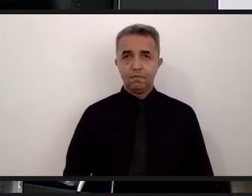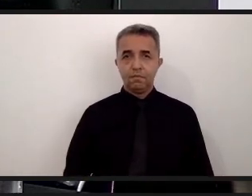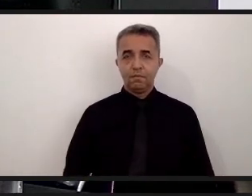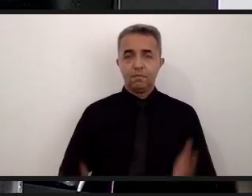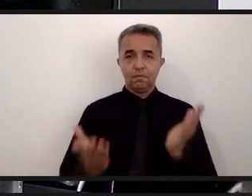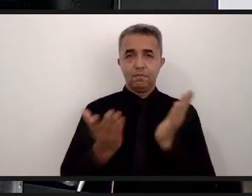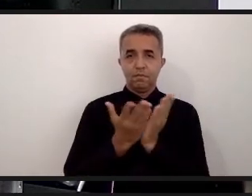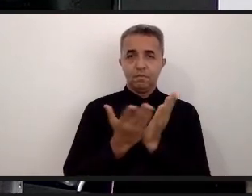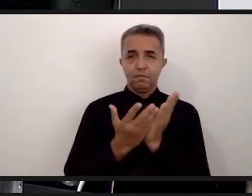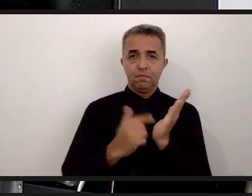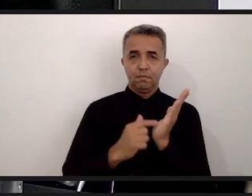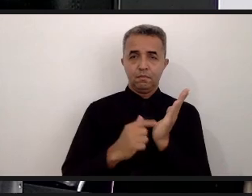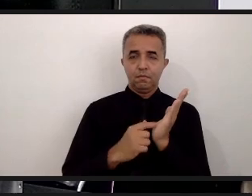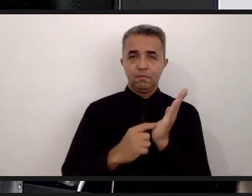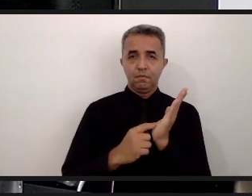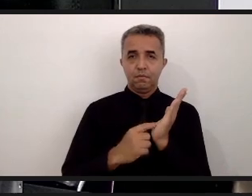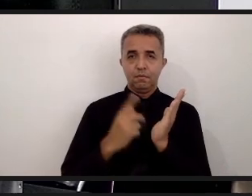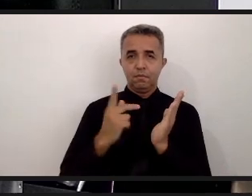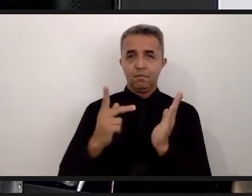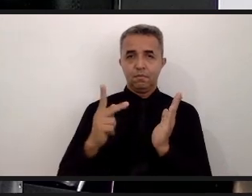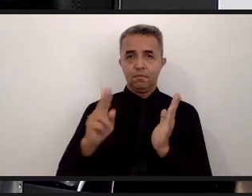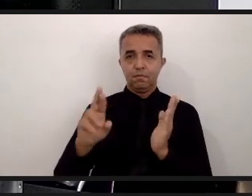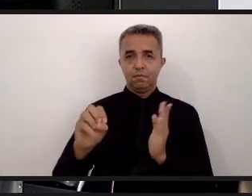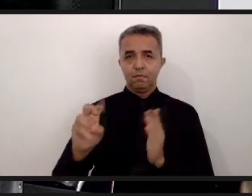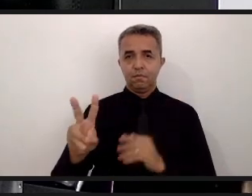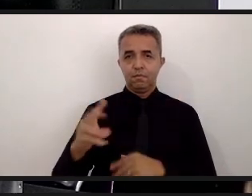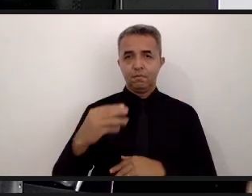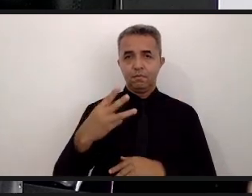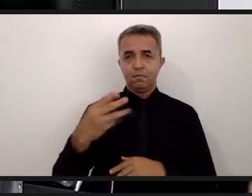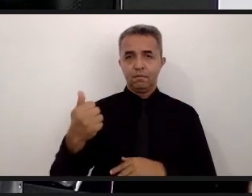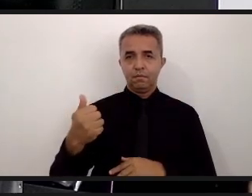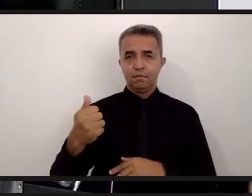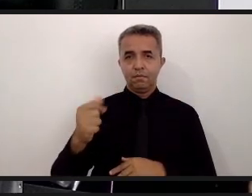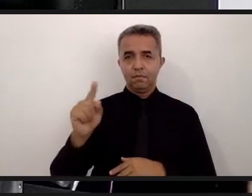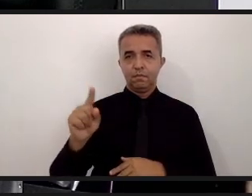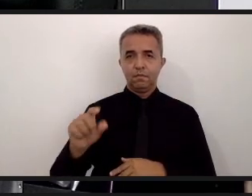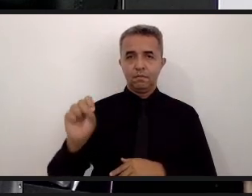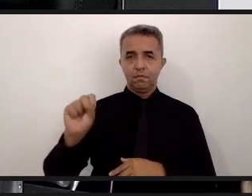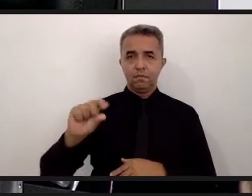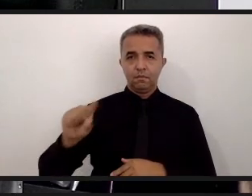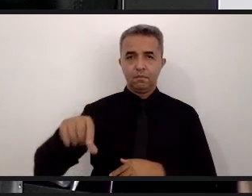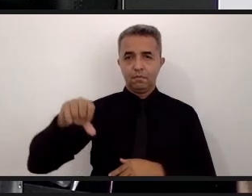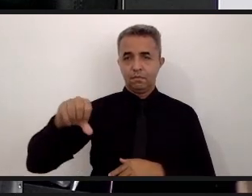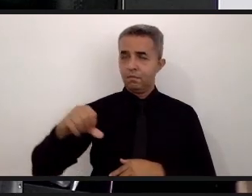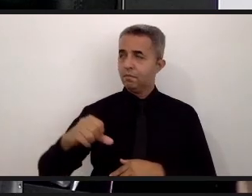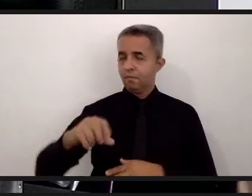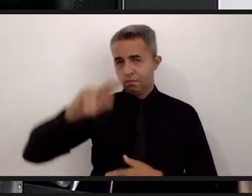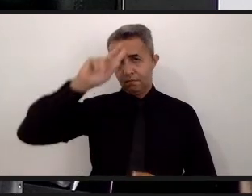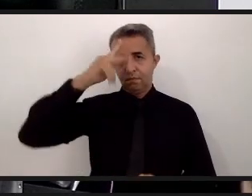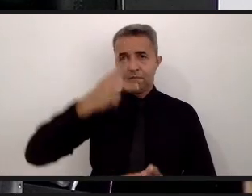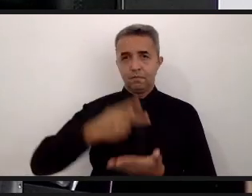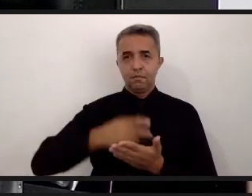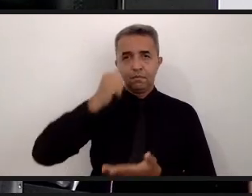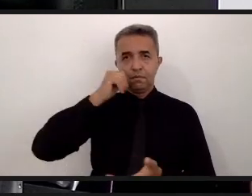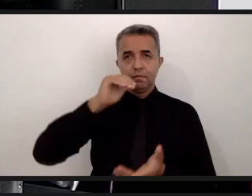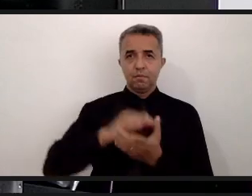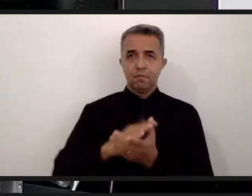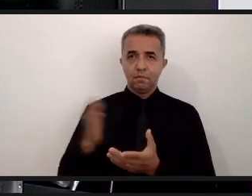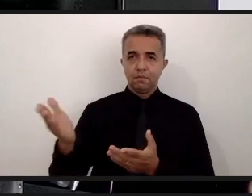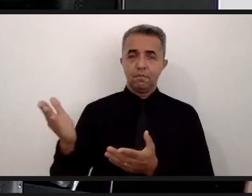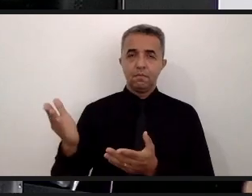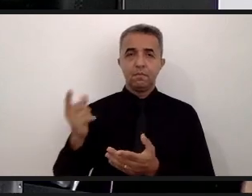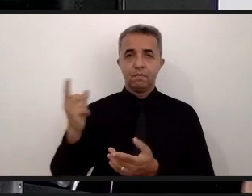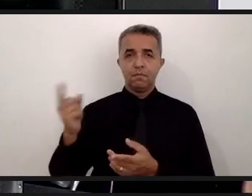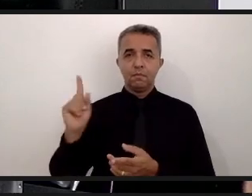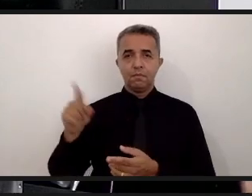Provérbios 31, 28, 9, não posso deixar de reconhecer a minha esposa Edna como aquela que supera todas as expectativas.